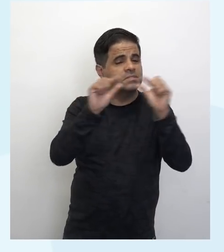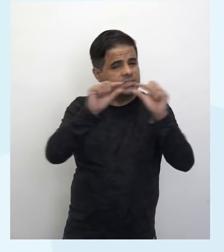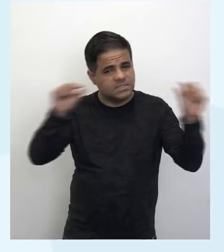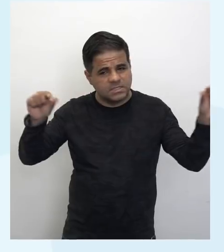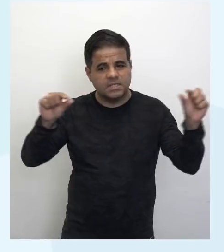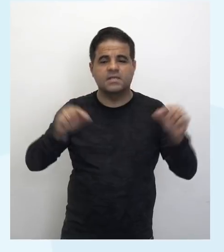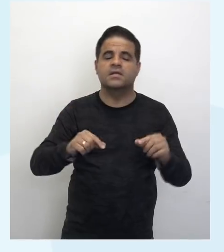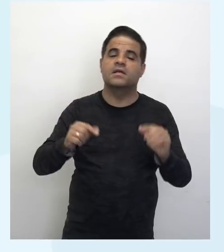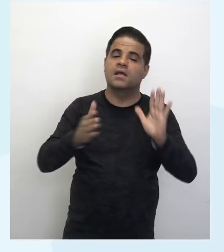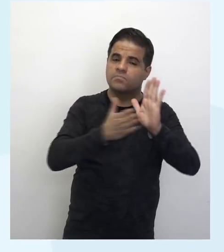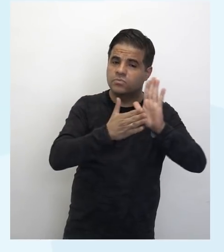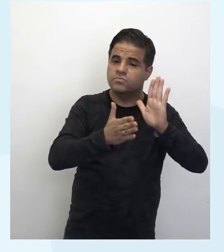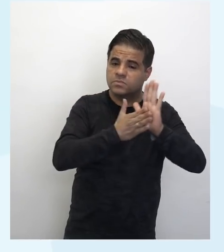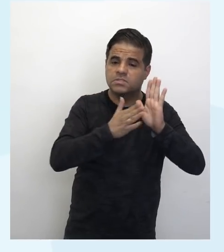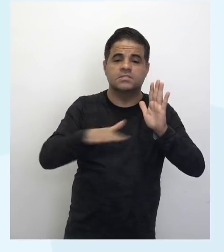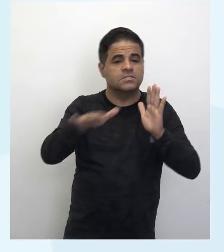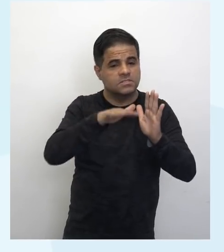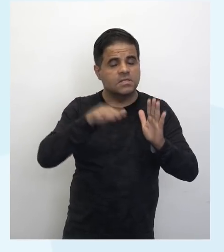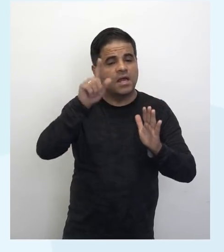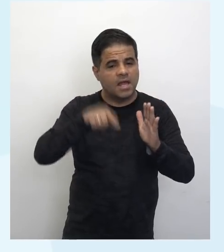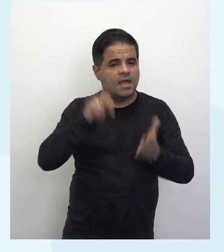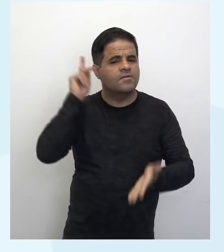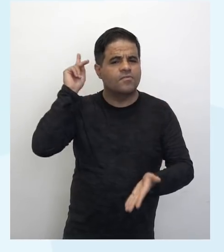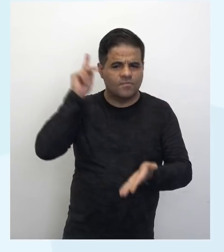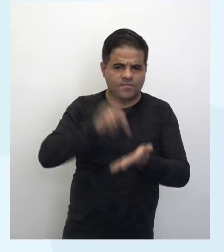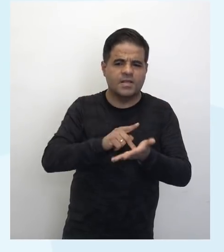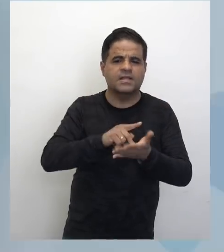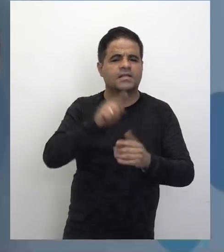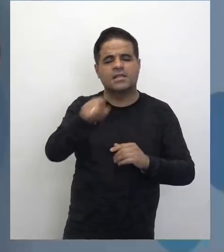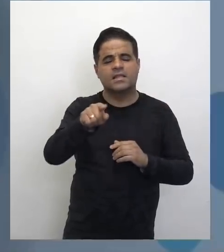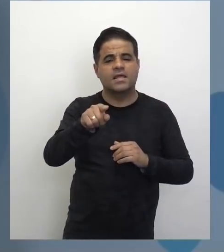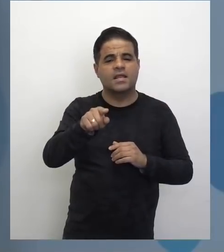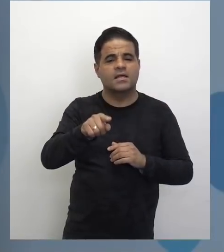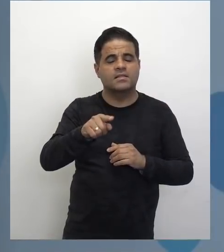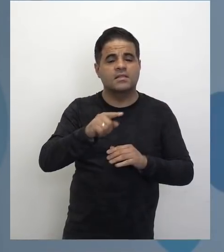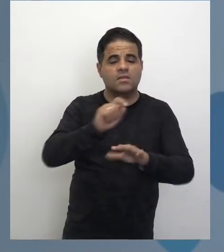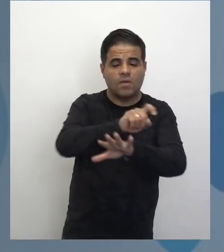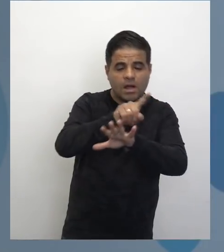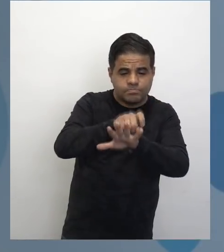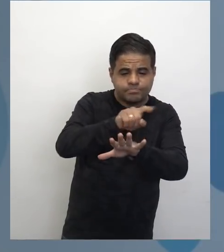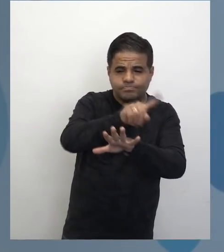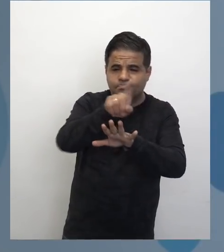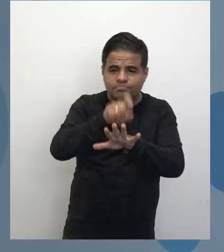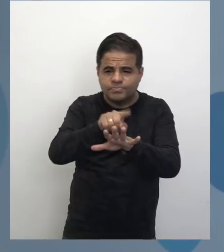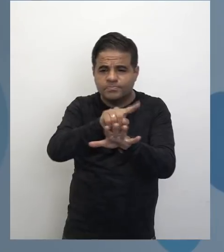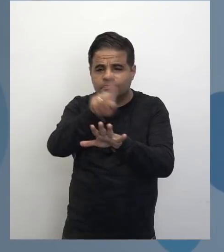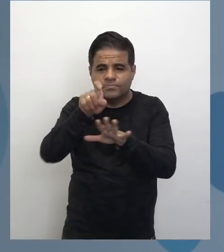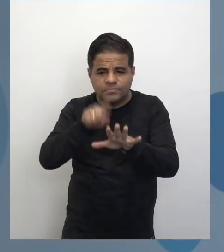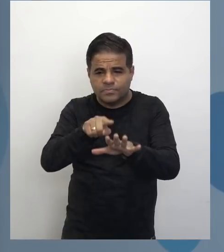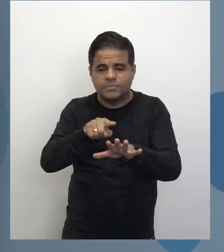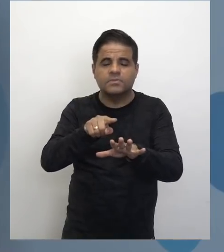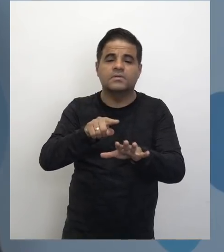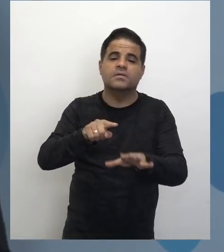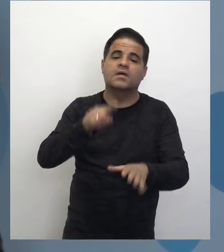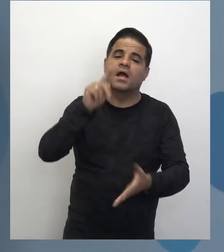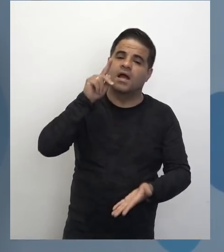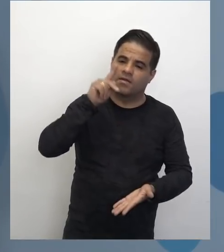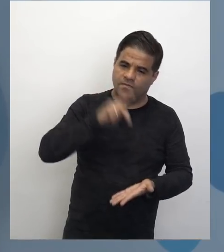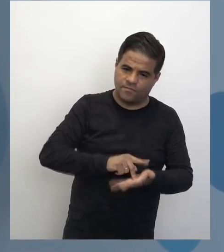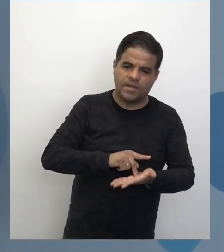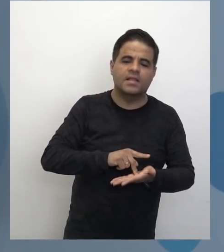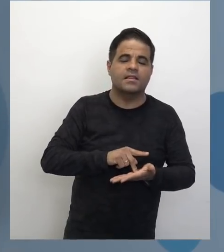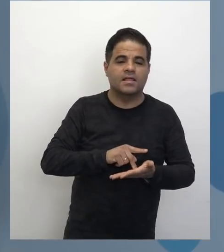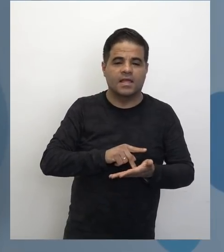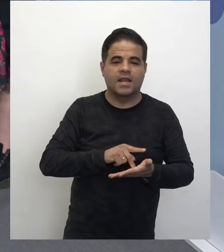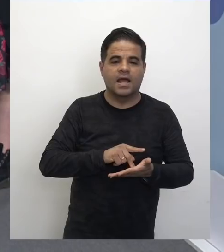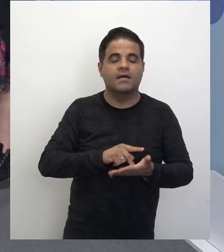que a proposição é verdadeira. Tá? Então, a hipótese aqui é verdadeira, de acordo aqui com a sua proposta. Entenderam ou